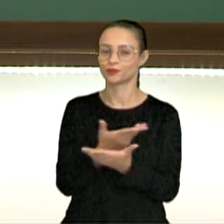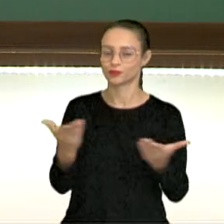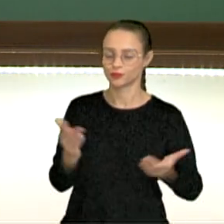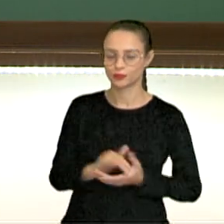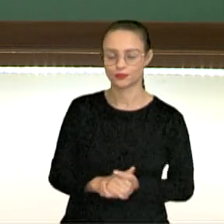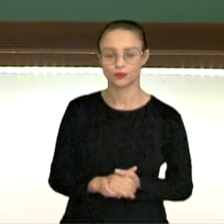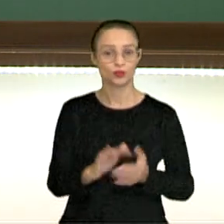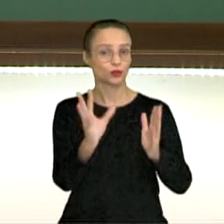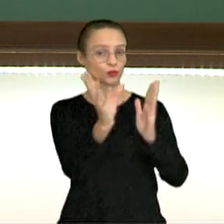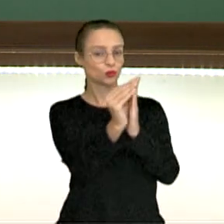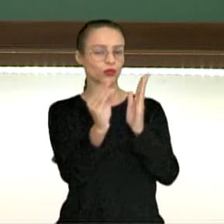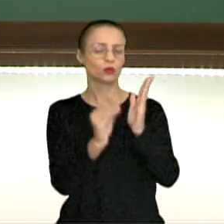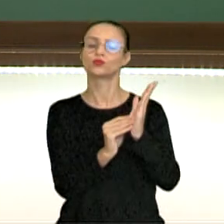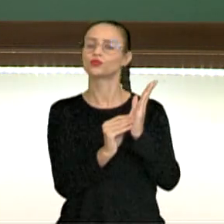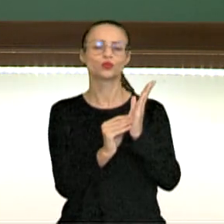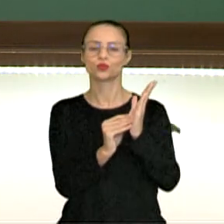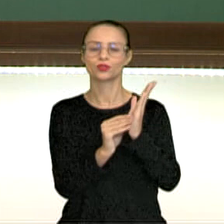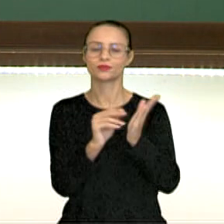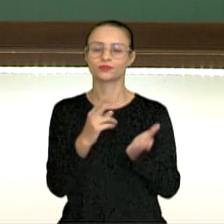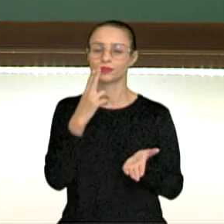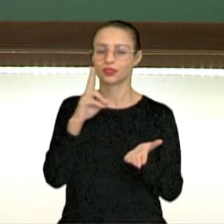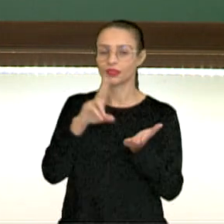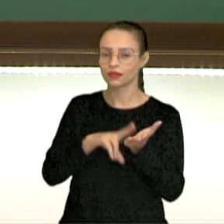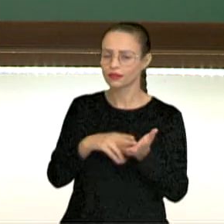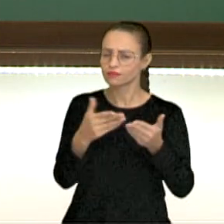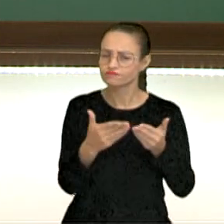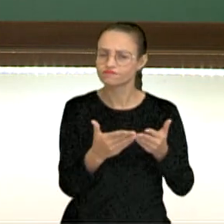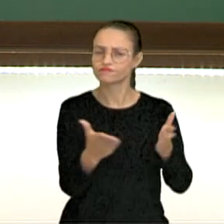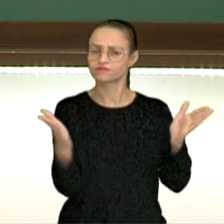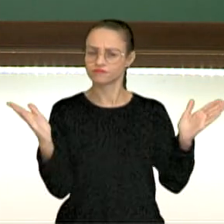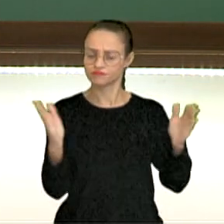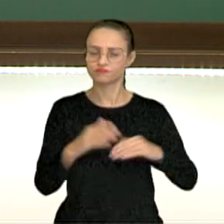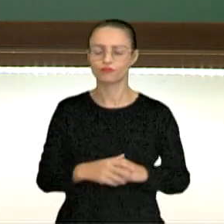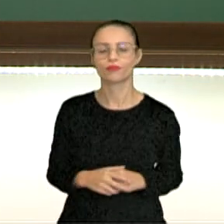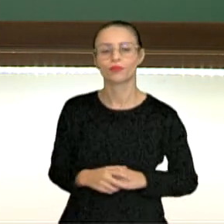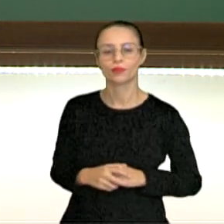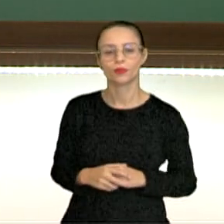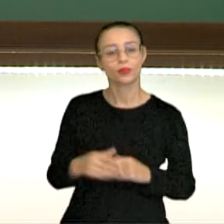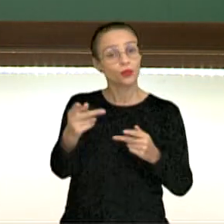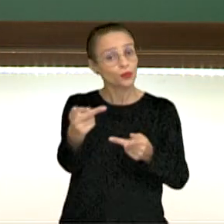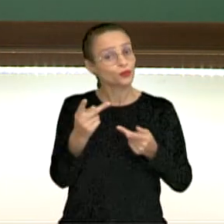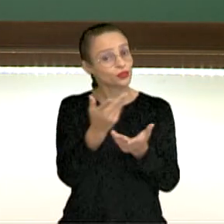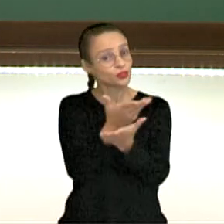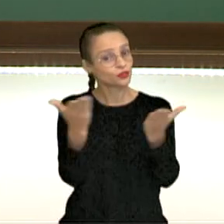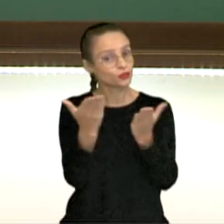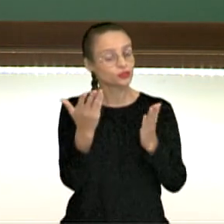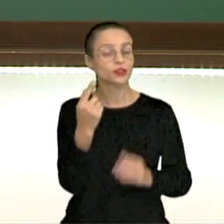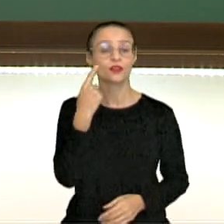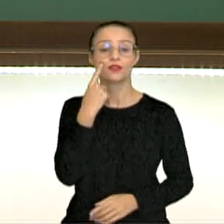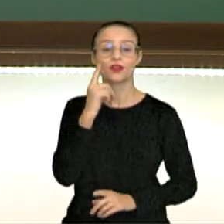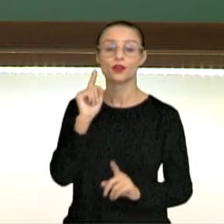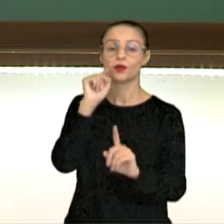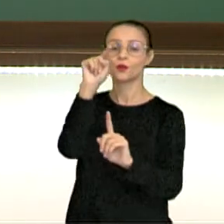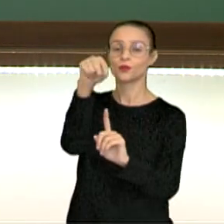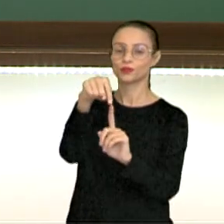nosso conteúdo é Carta Aberta, isso mesmo. Convido você a acompanhar os objetivos da